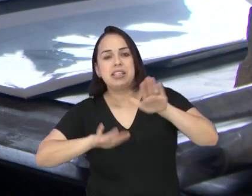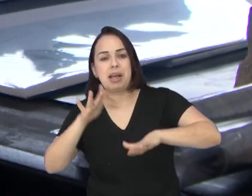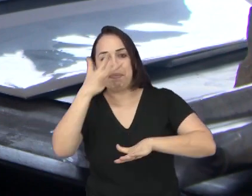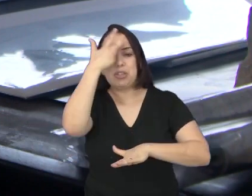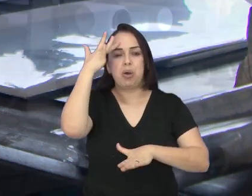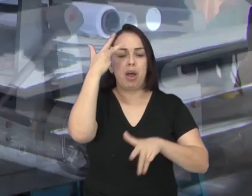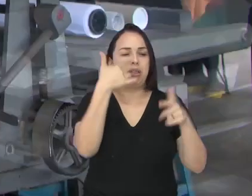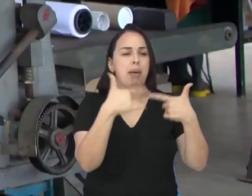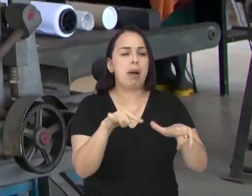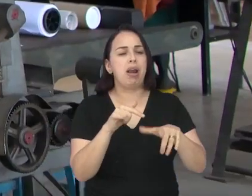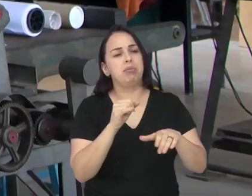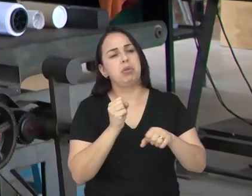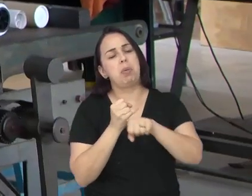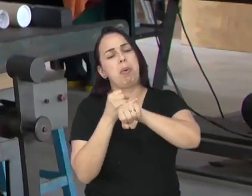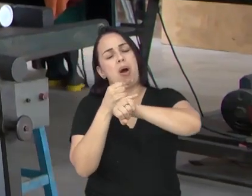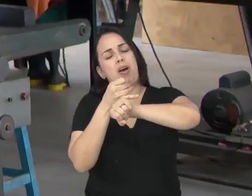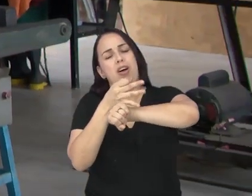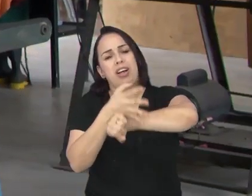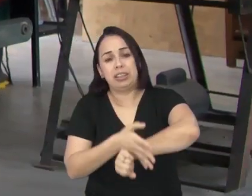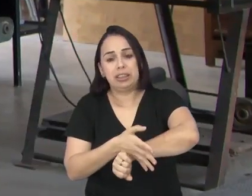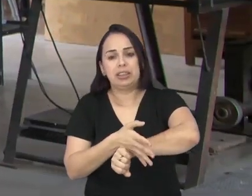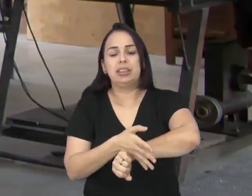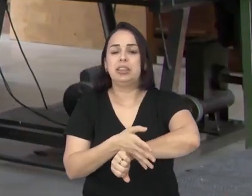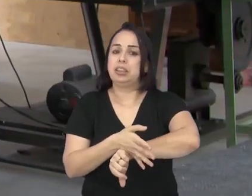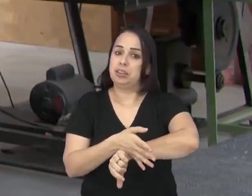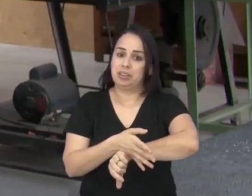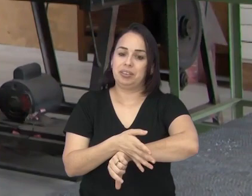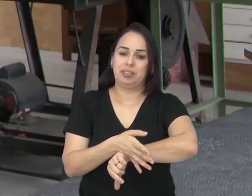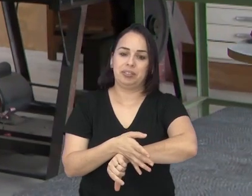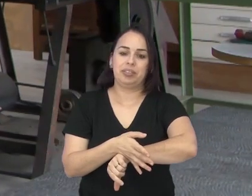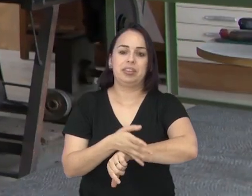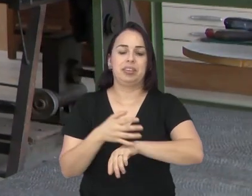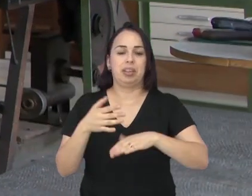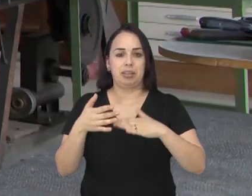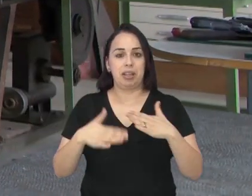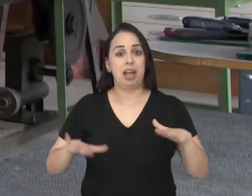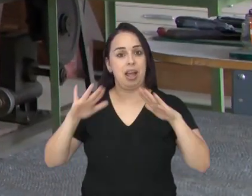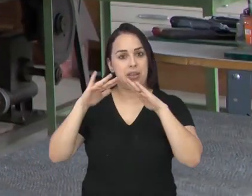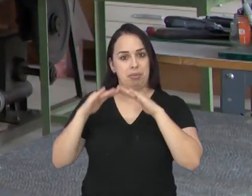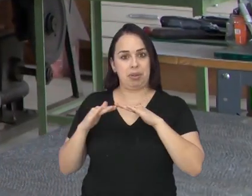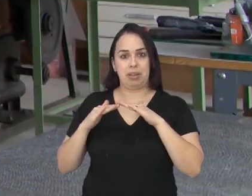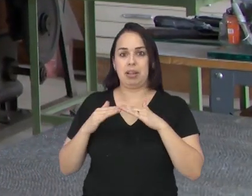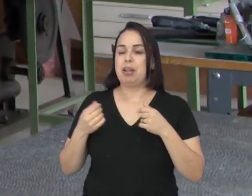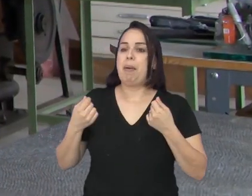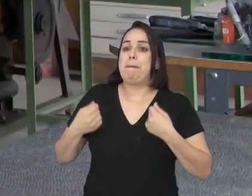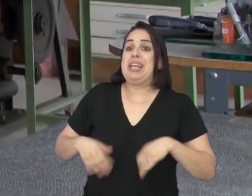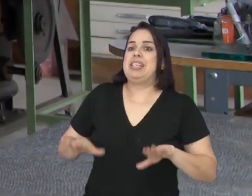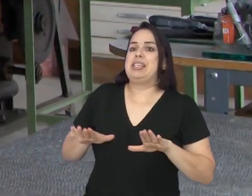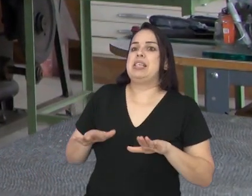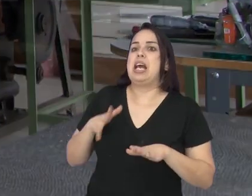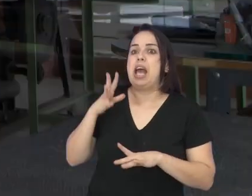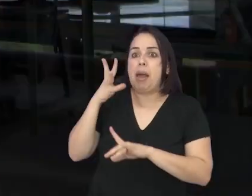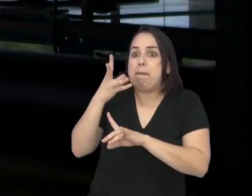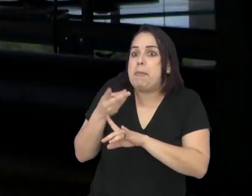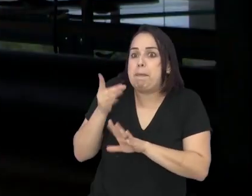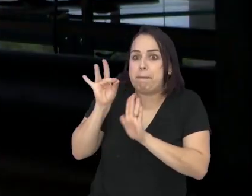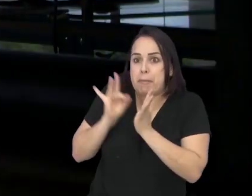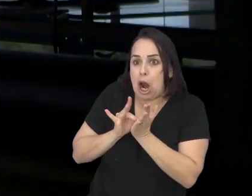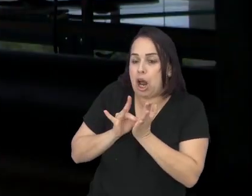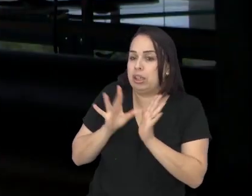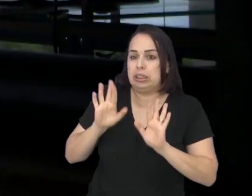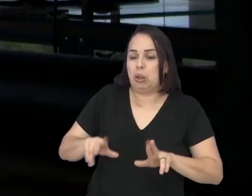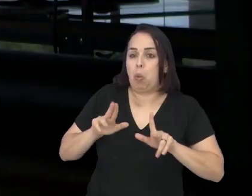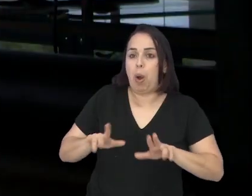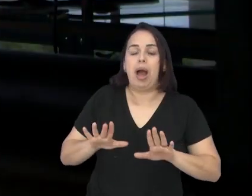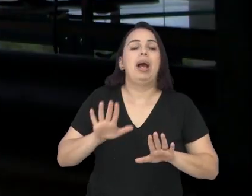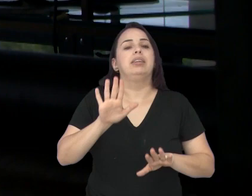trabalhando e é bem por aí. Esse é um programa de residência. Então não precisa ser artista, quem não é também pode vir aqui.